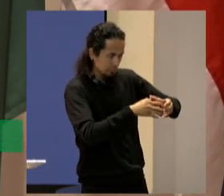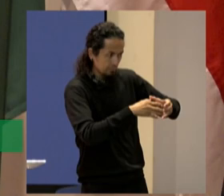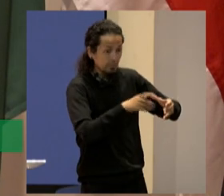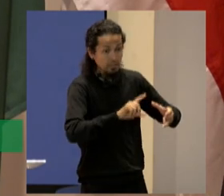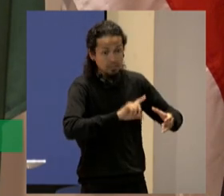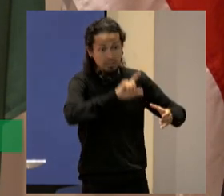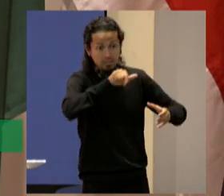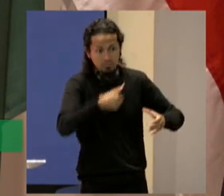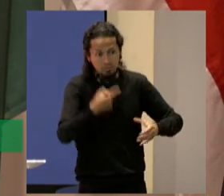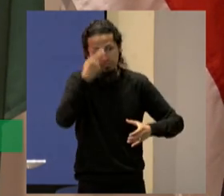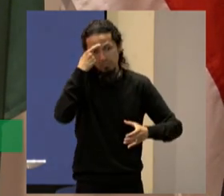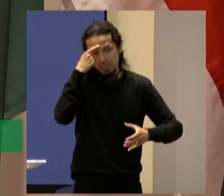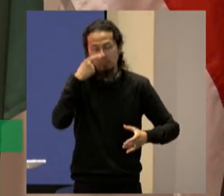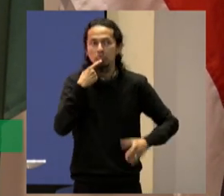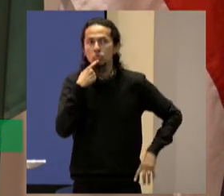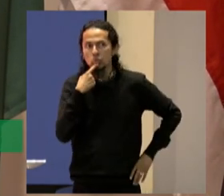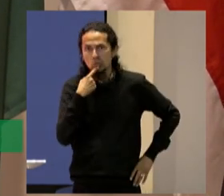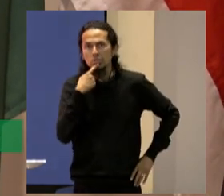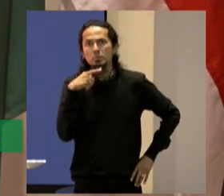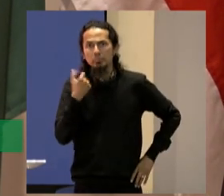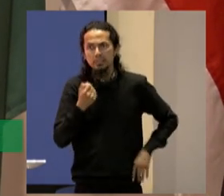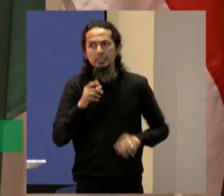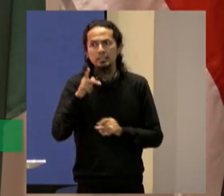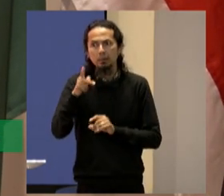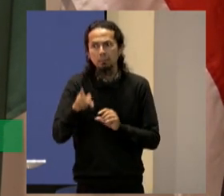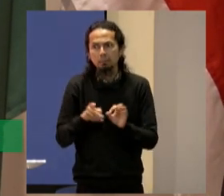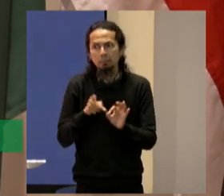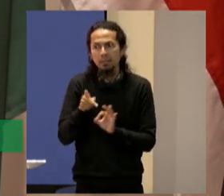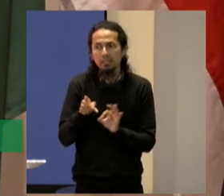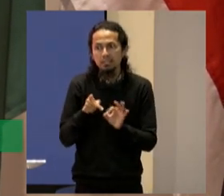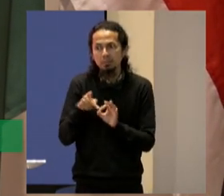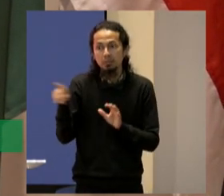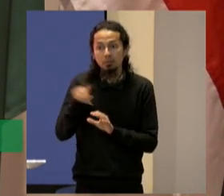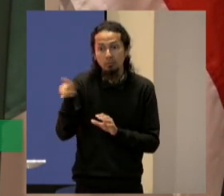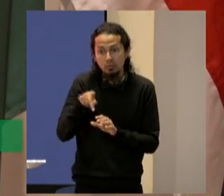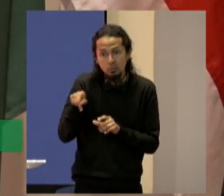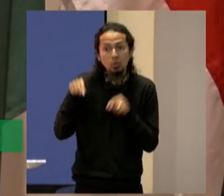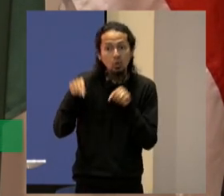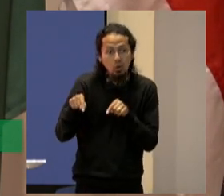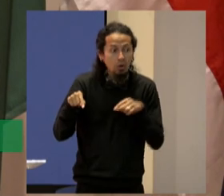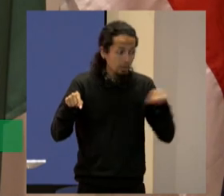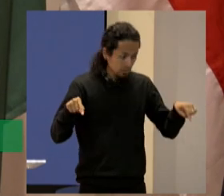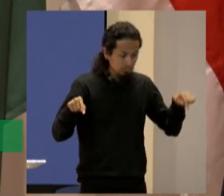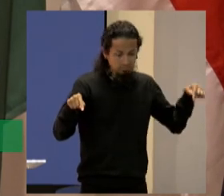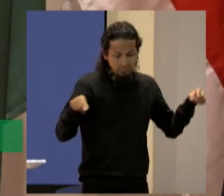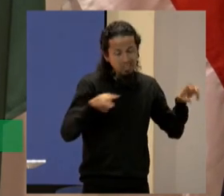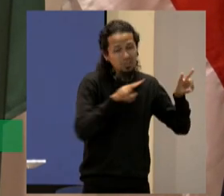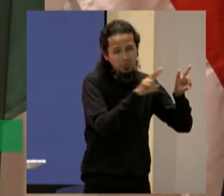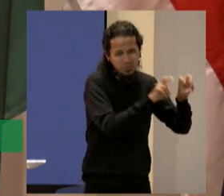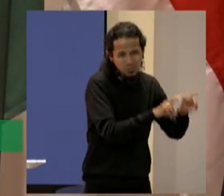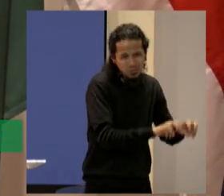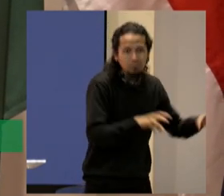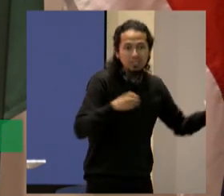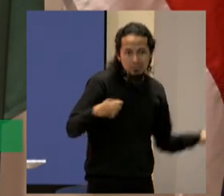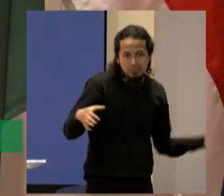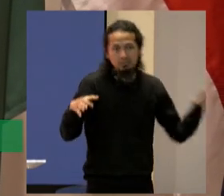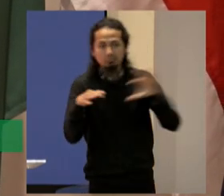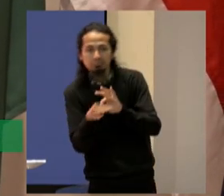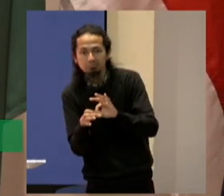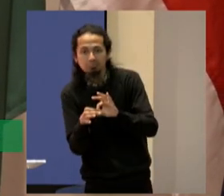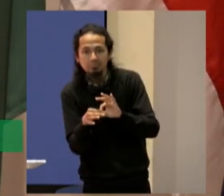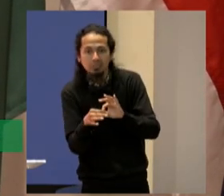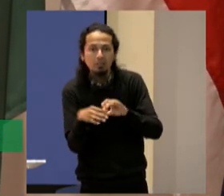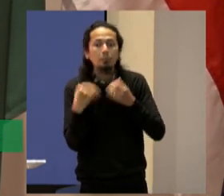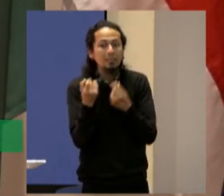estar no planejamento. Se a gente tem um grupo de estudo, se a gente tem um grupo de trabalho, se a gente tem formações, isso tem que aparecer no